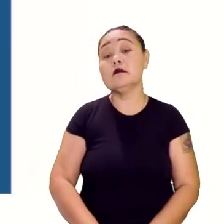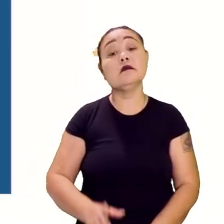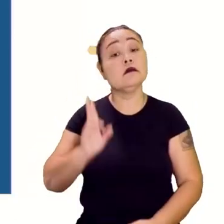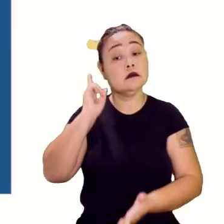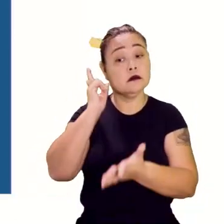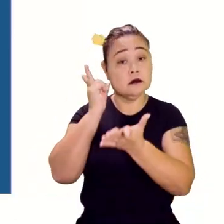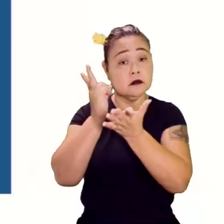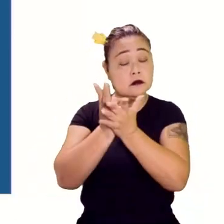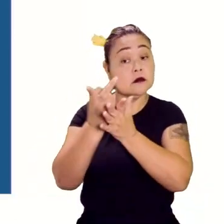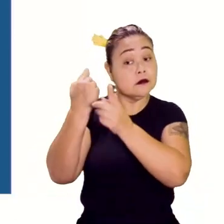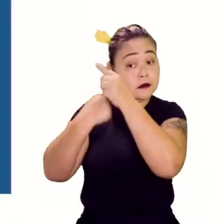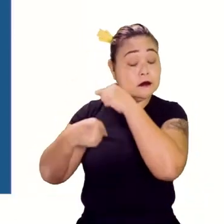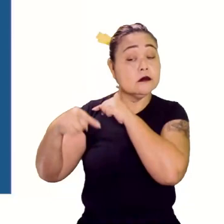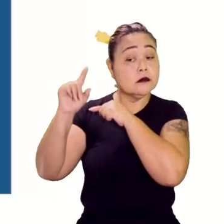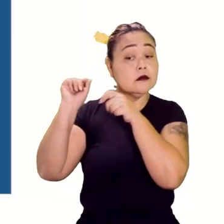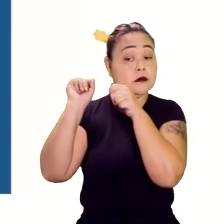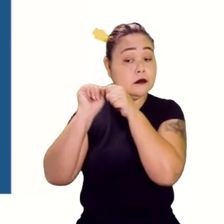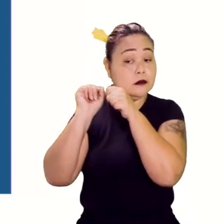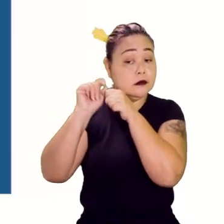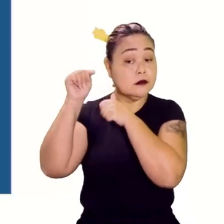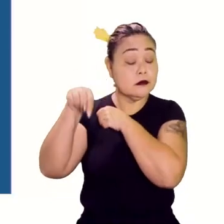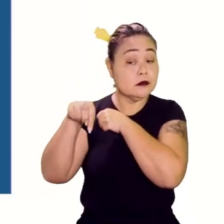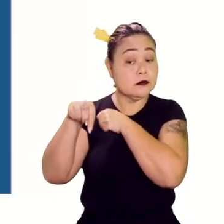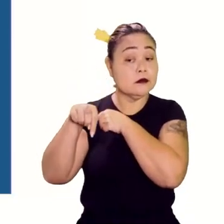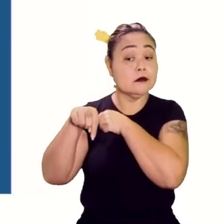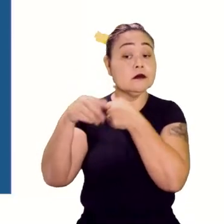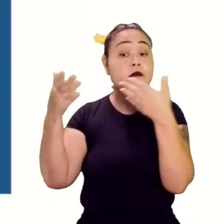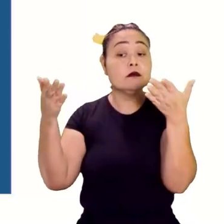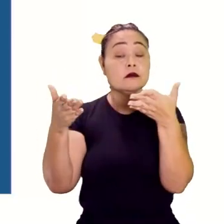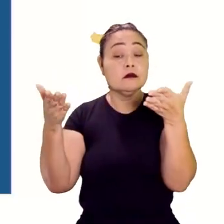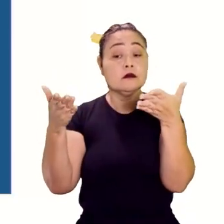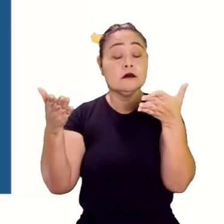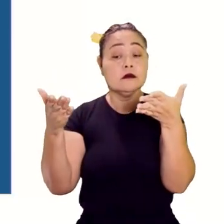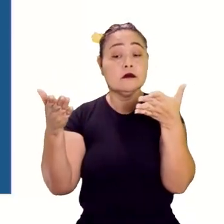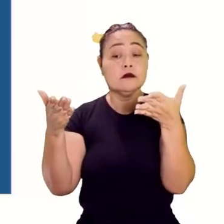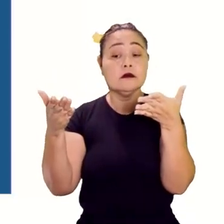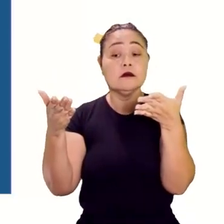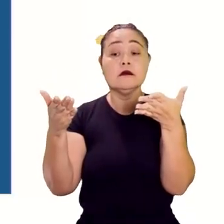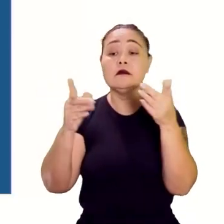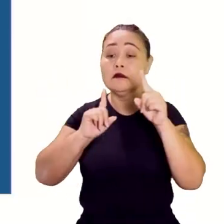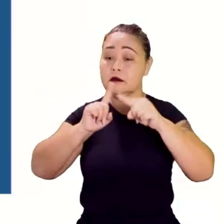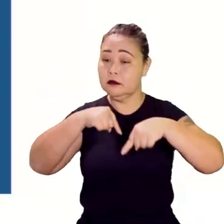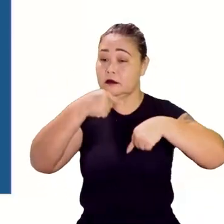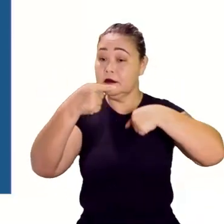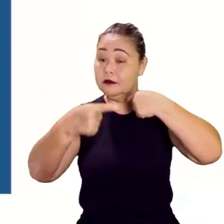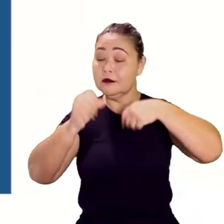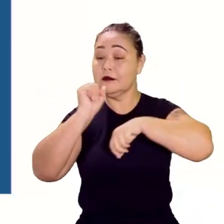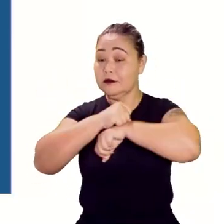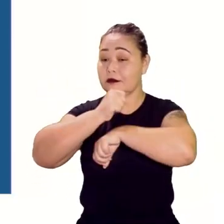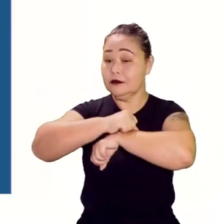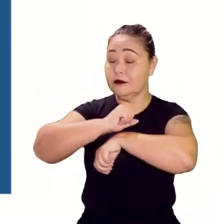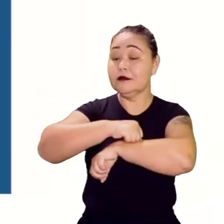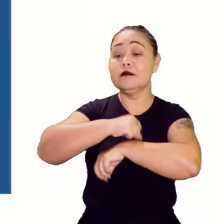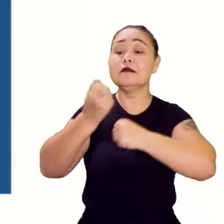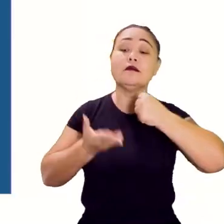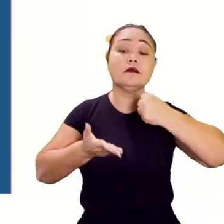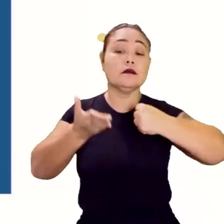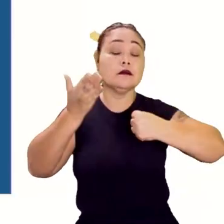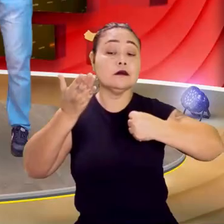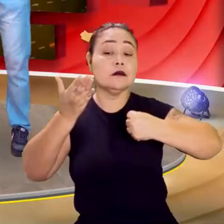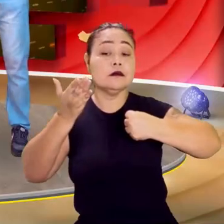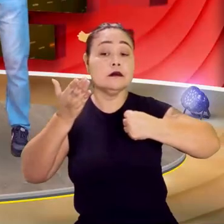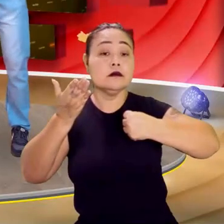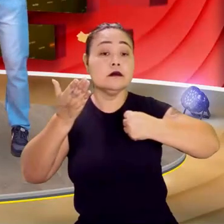No mesmo sentido que a anterior, você vai fazer essa. Só que agora, dando sequência no rap da potência, como que era mesmo?